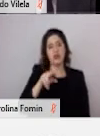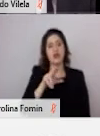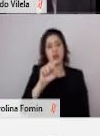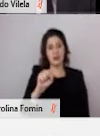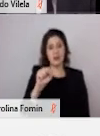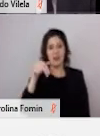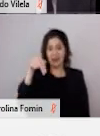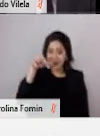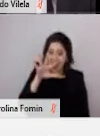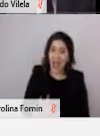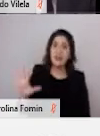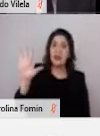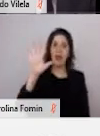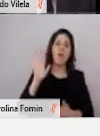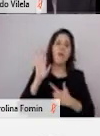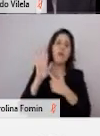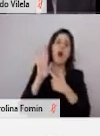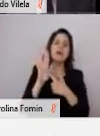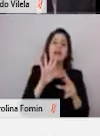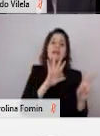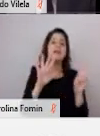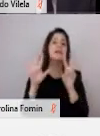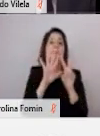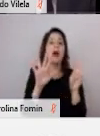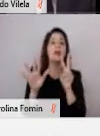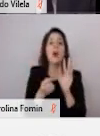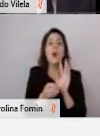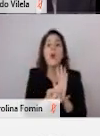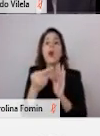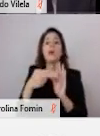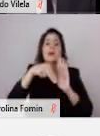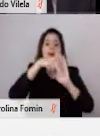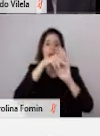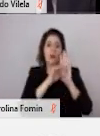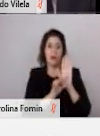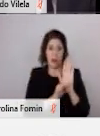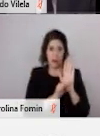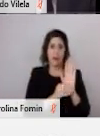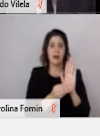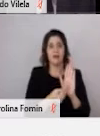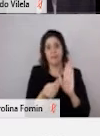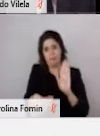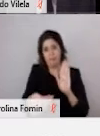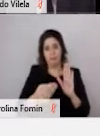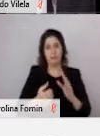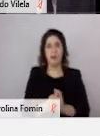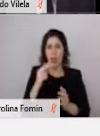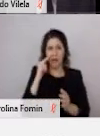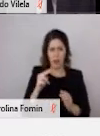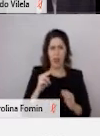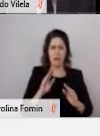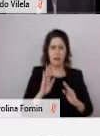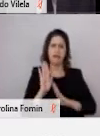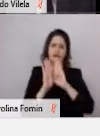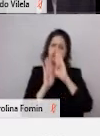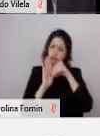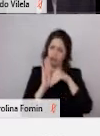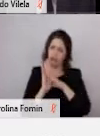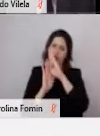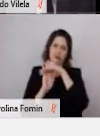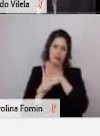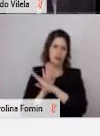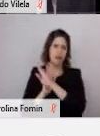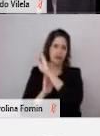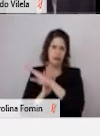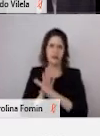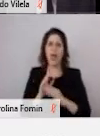uma ideia de volumetria, né? Nós temos aqui uma volumetria que considera por mês,